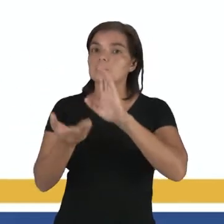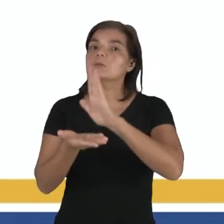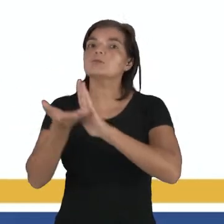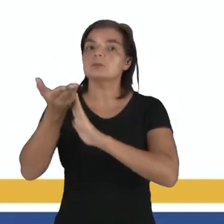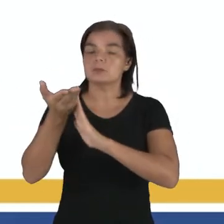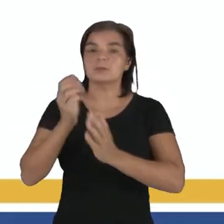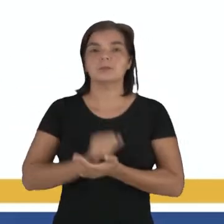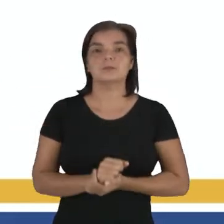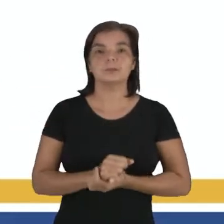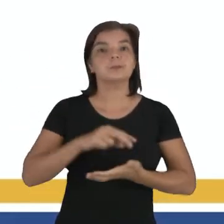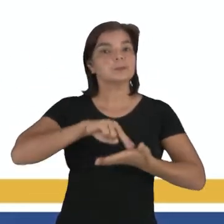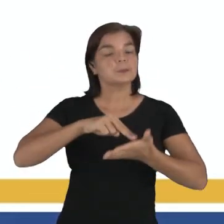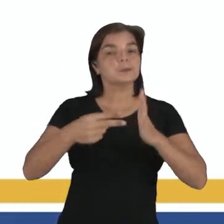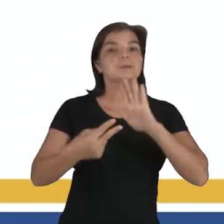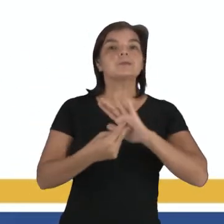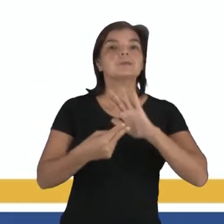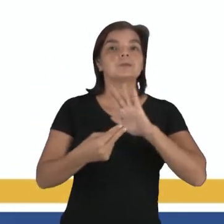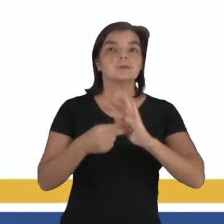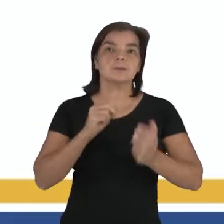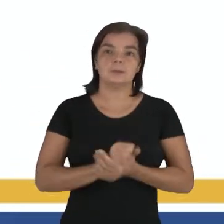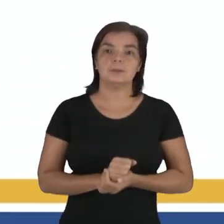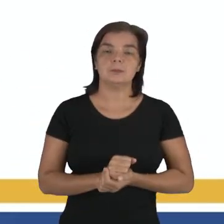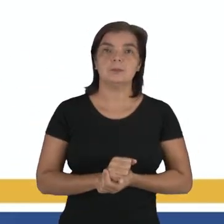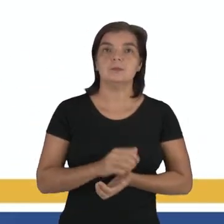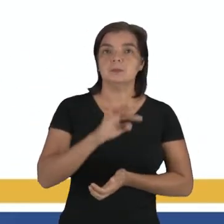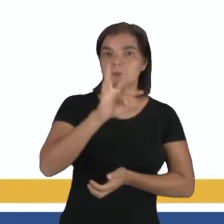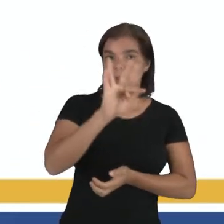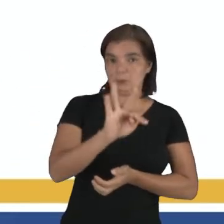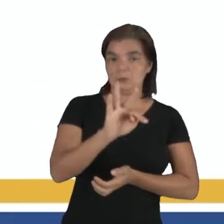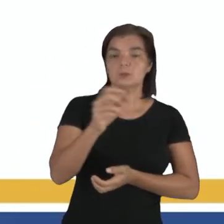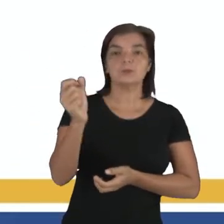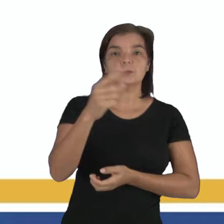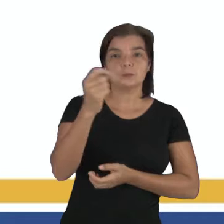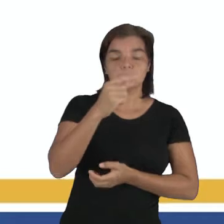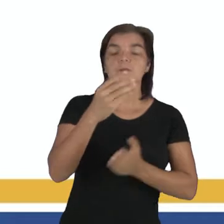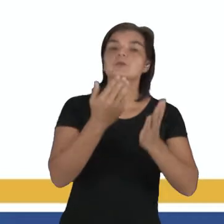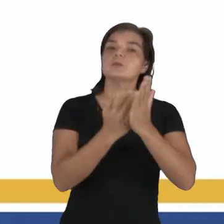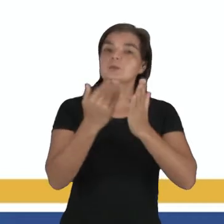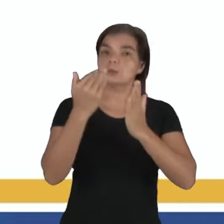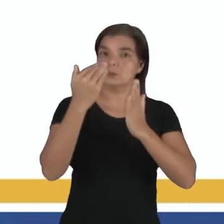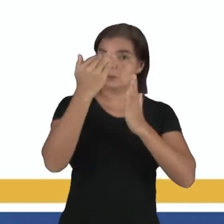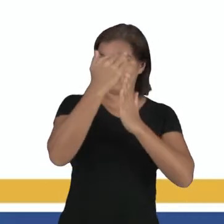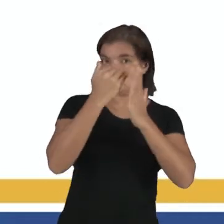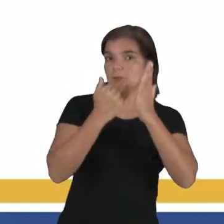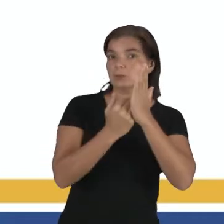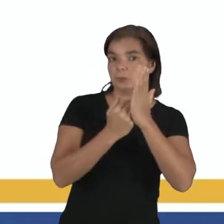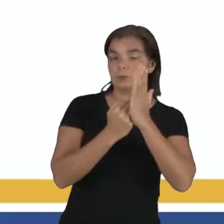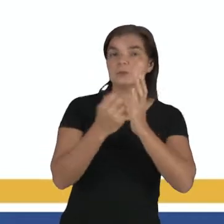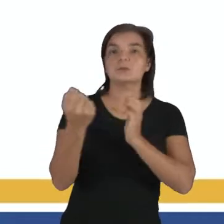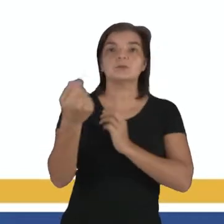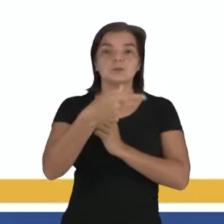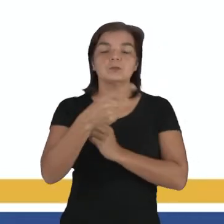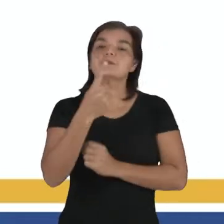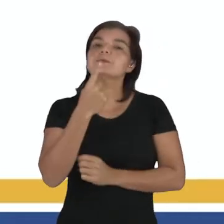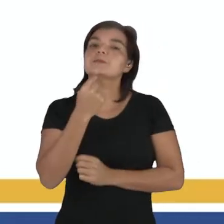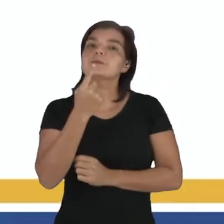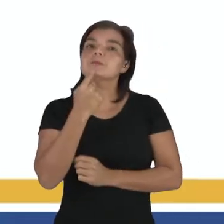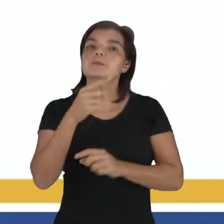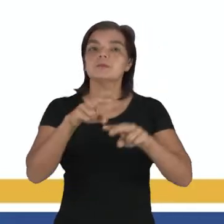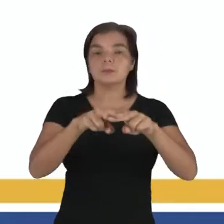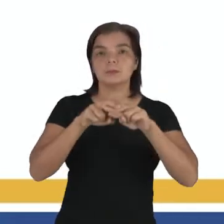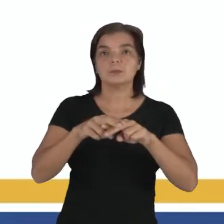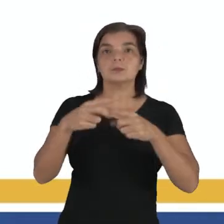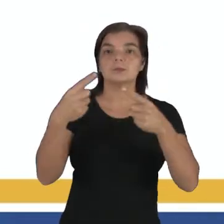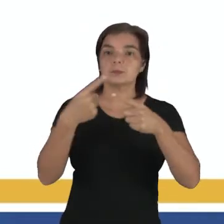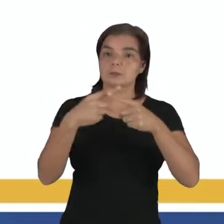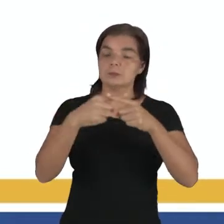maior. Então, o que está dizendo aí é que T', ou seja, o azul, tem uma temperatura menor de que o vermelho. E é por isso